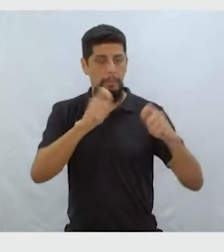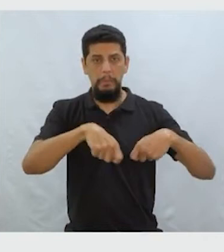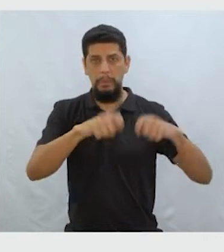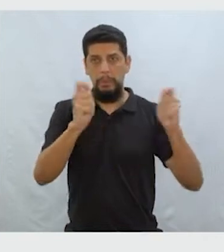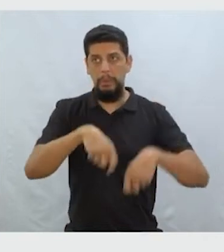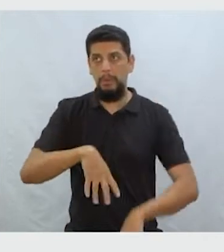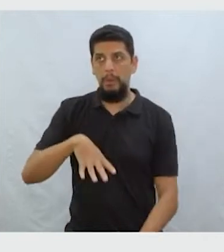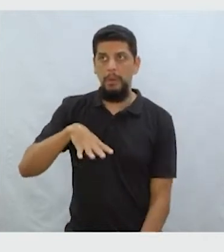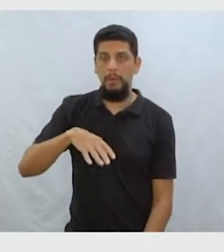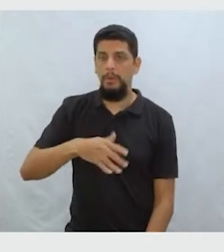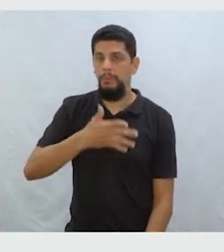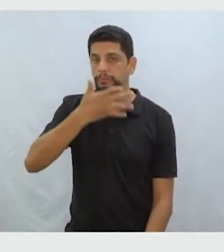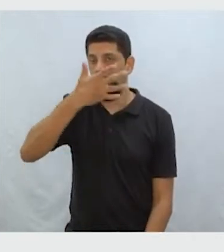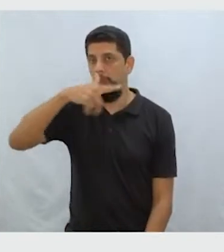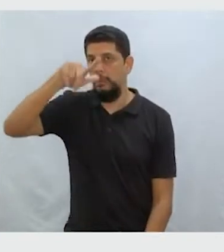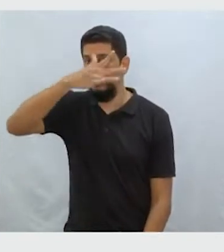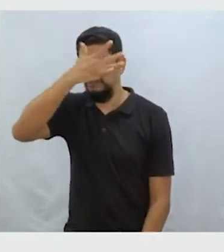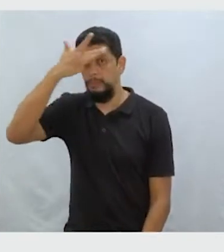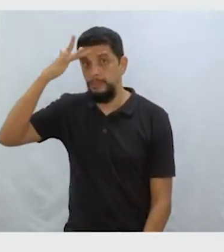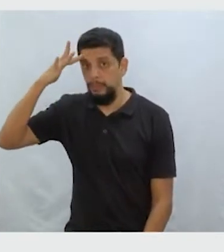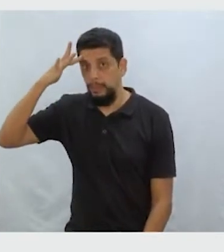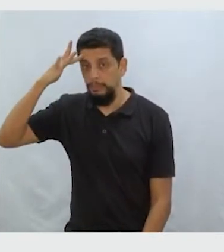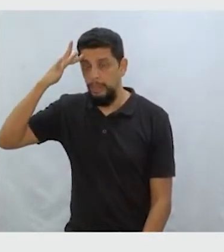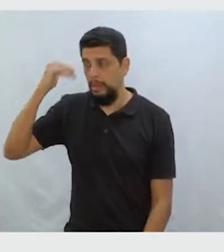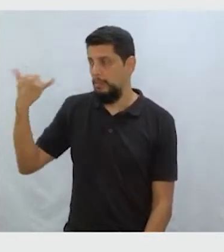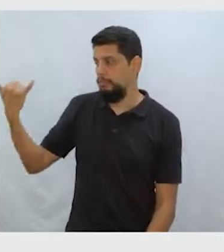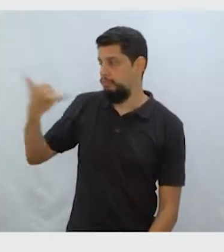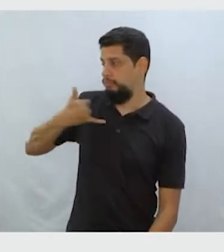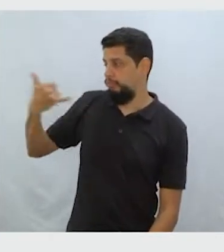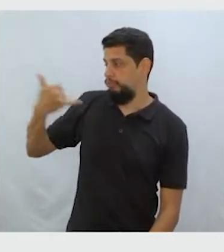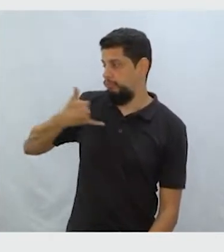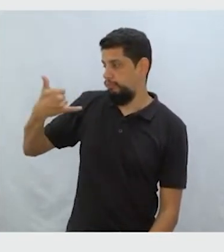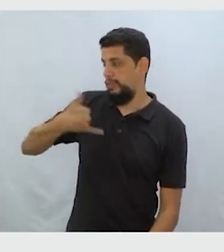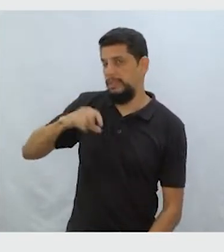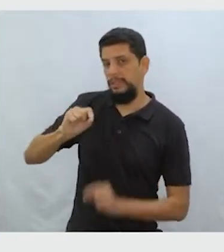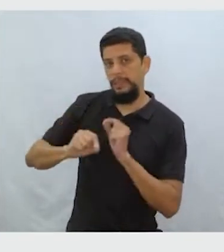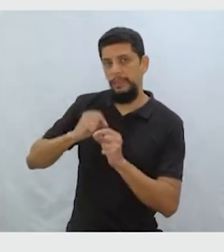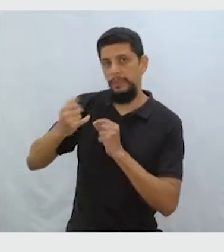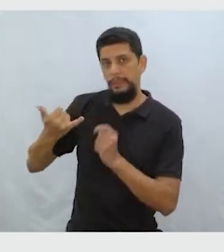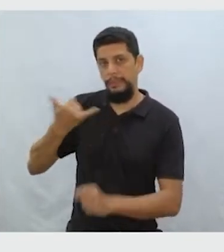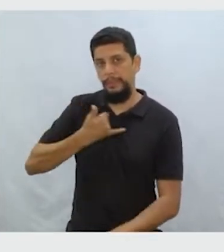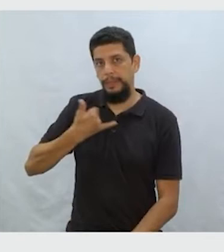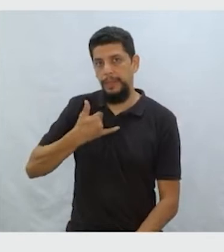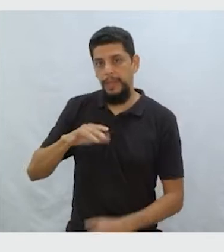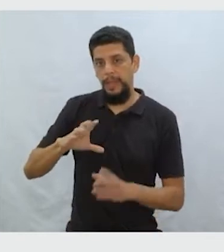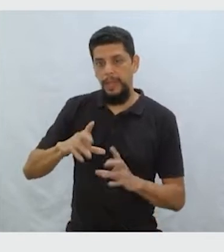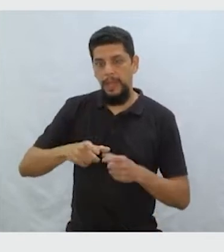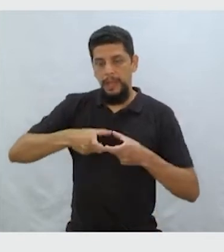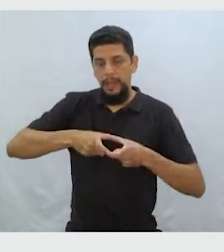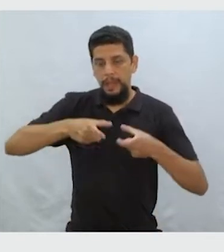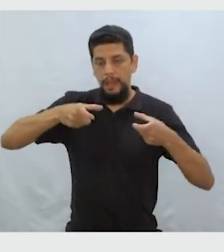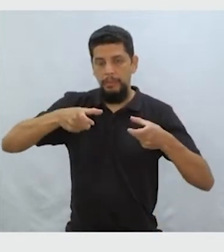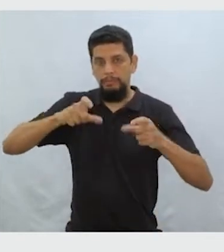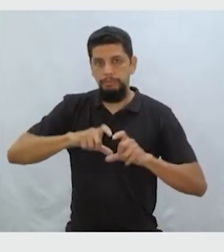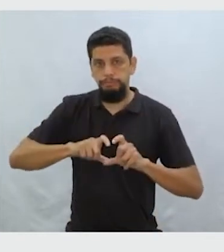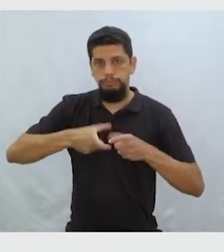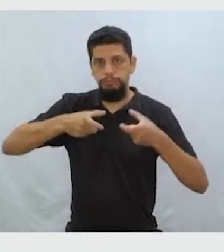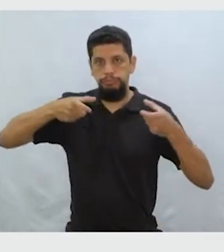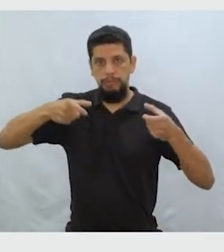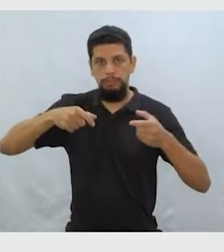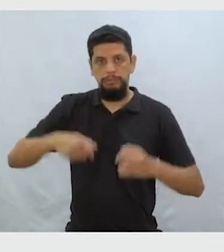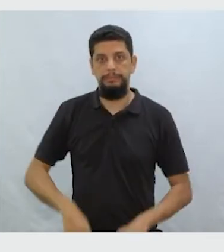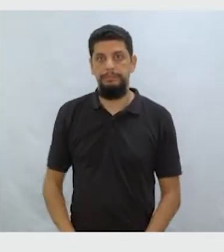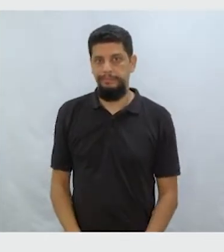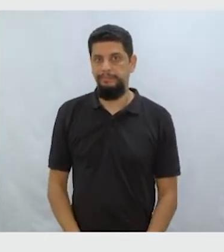Possivelmente pode ter ouvido a história de uma outra pess pessoa e a gente sempre fala né que quem conta um conto aumenta um ponto